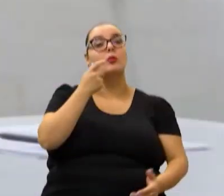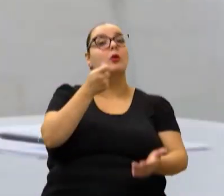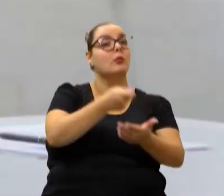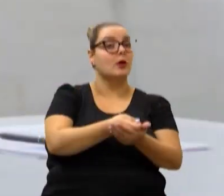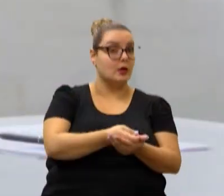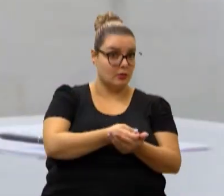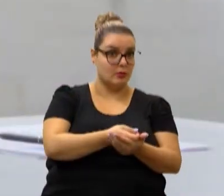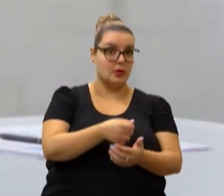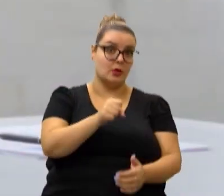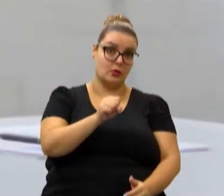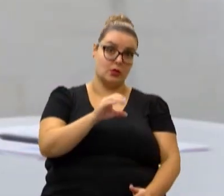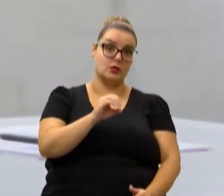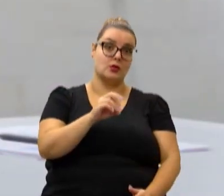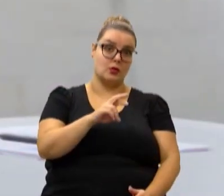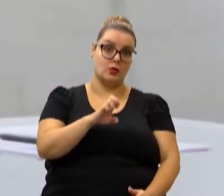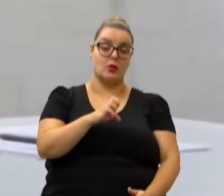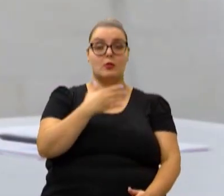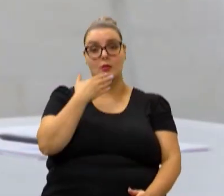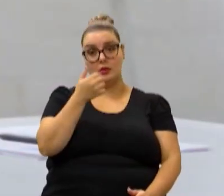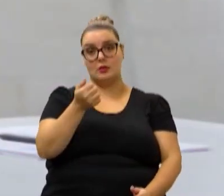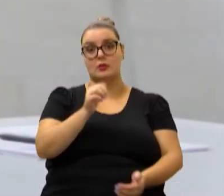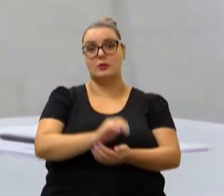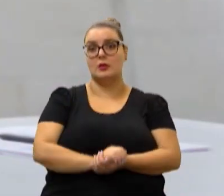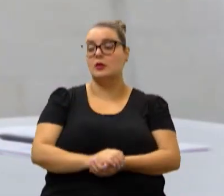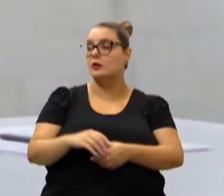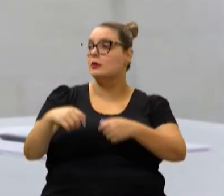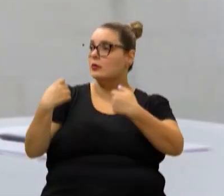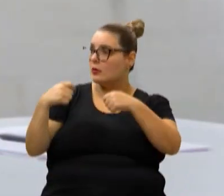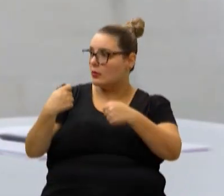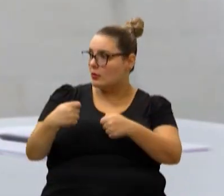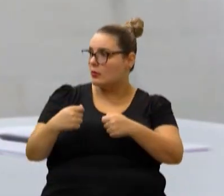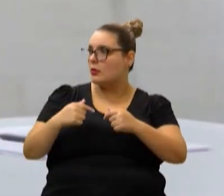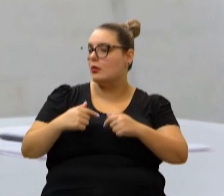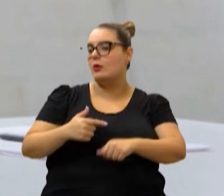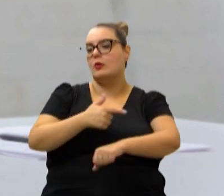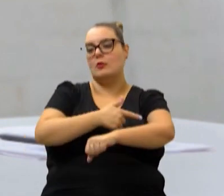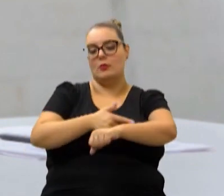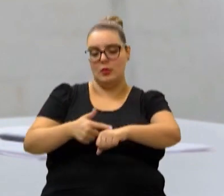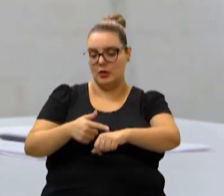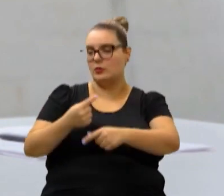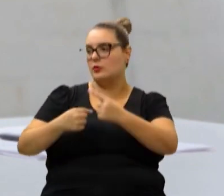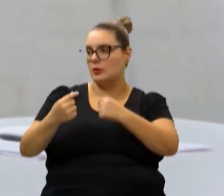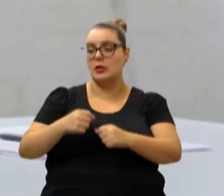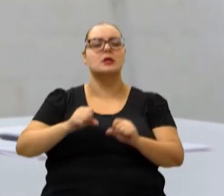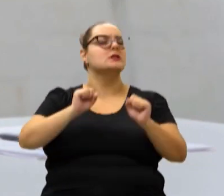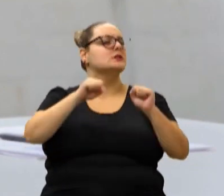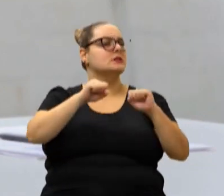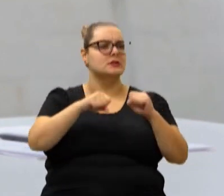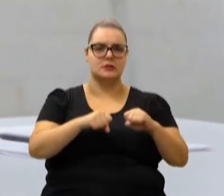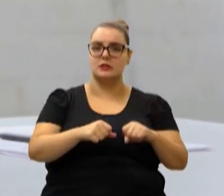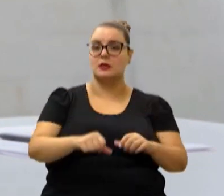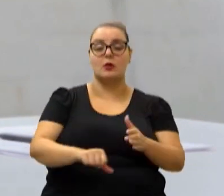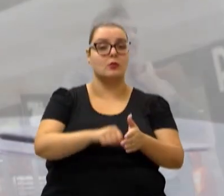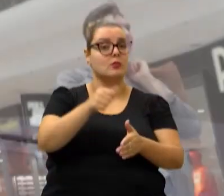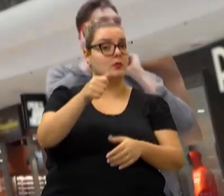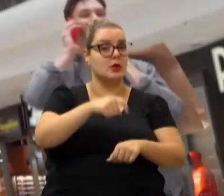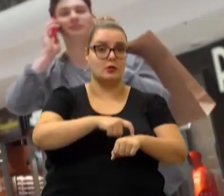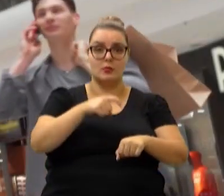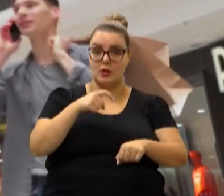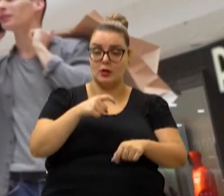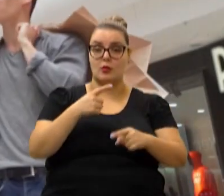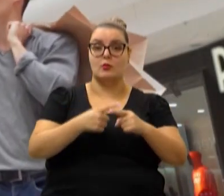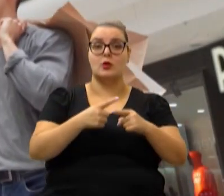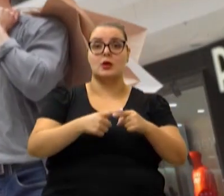bom pagador para que esse score possa melhorar. Então é necessário ter uma boa educação financeira. Sem dúvida, a educação financeira é o